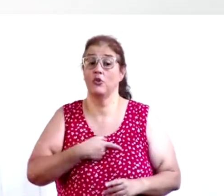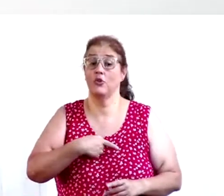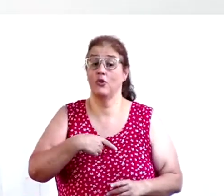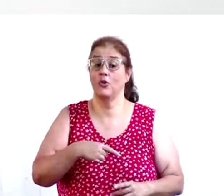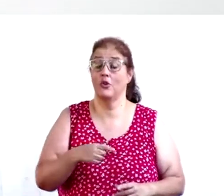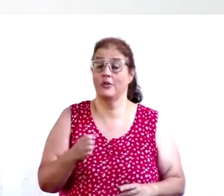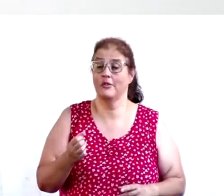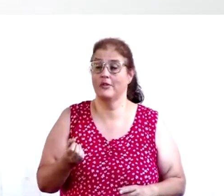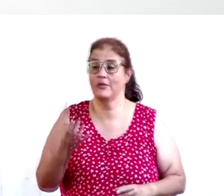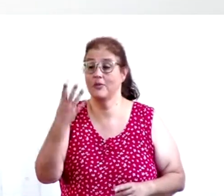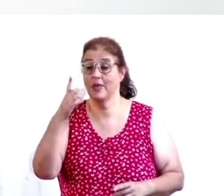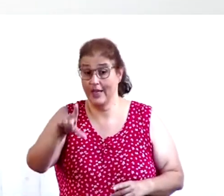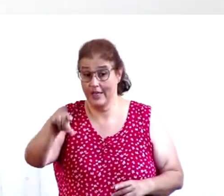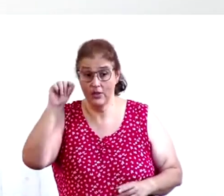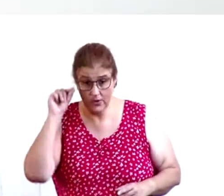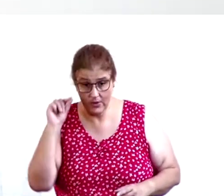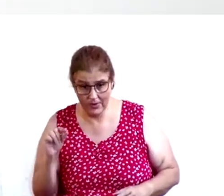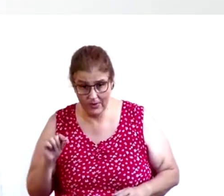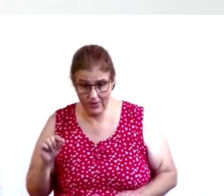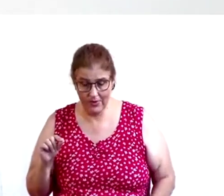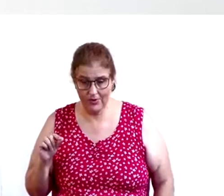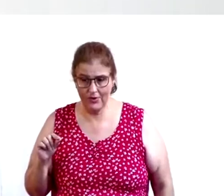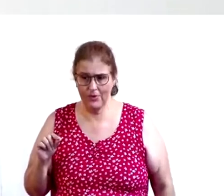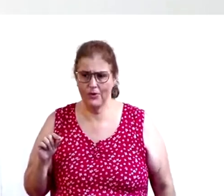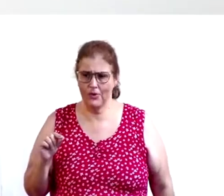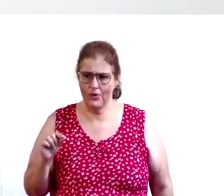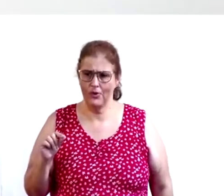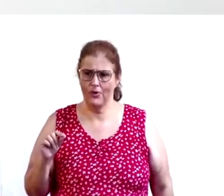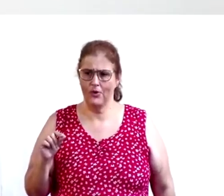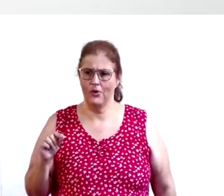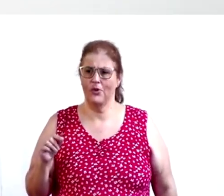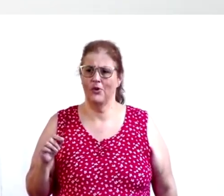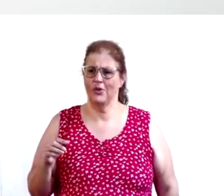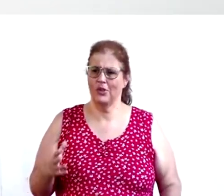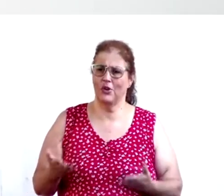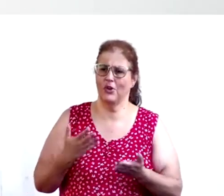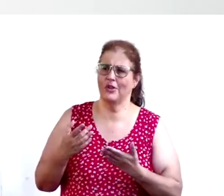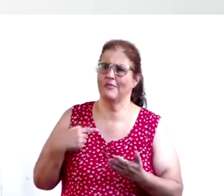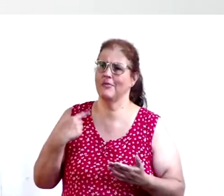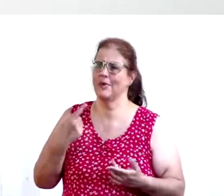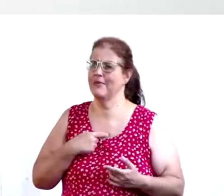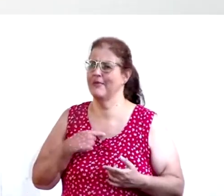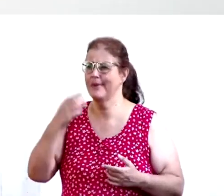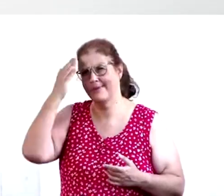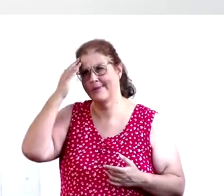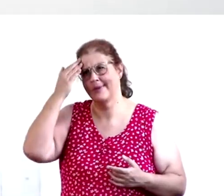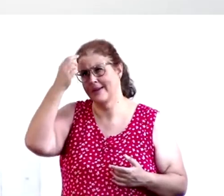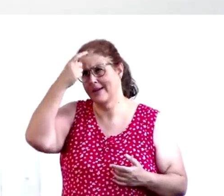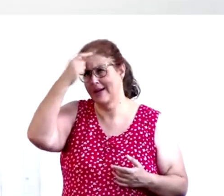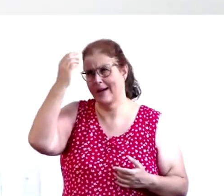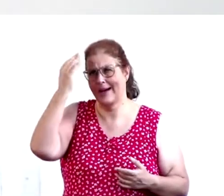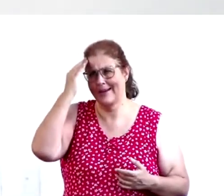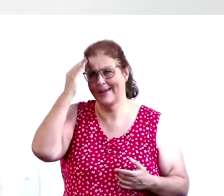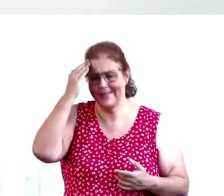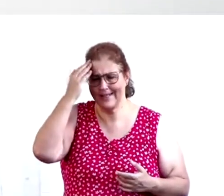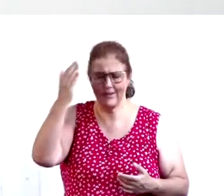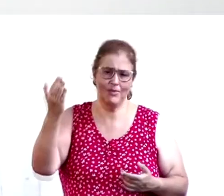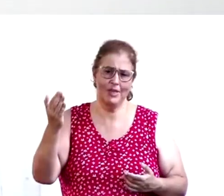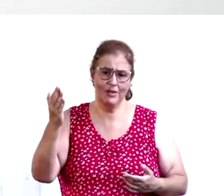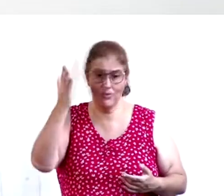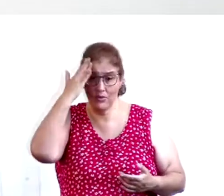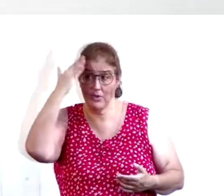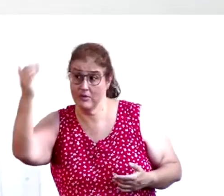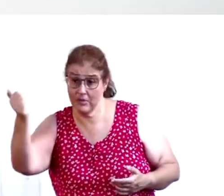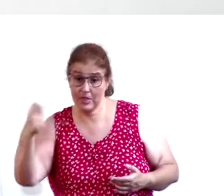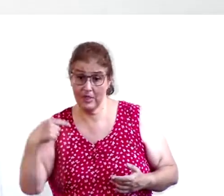tempo e na história, no tempo do desenvolvimento das nossas faculdades mentais. Mas para Deus e daqui para